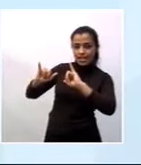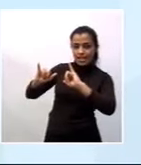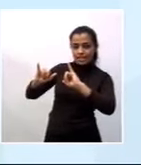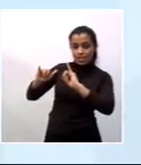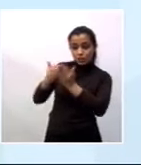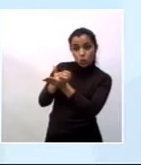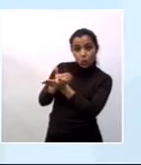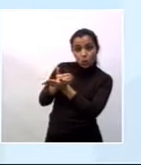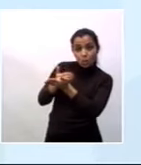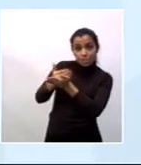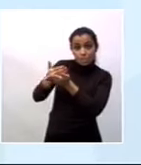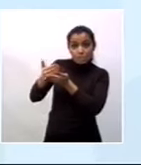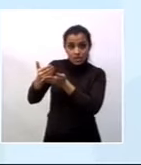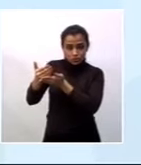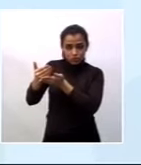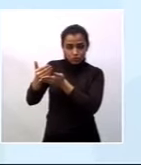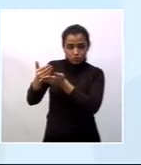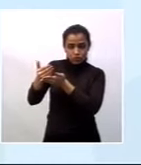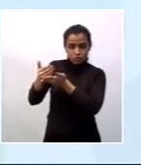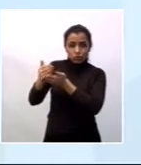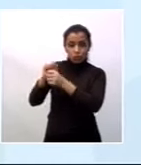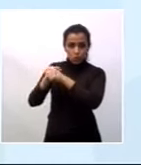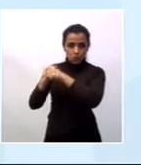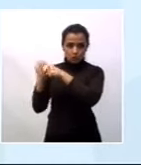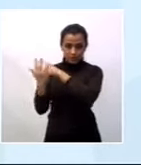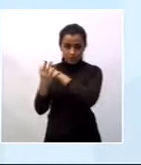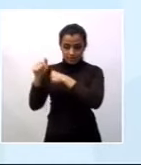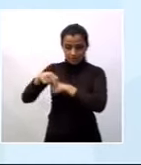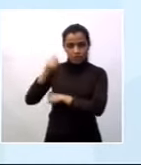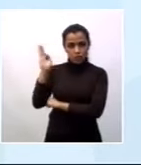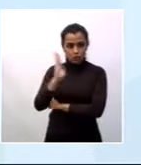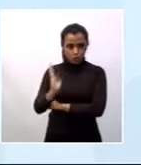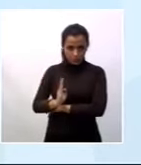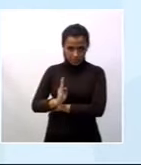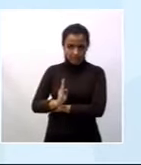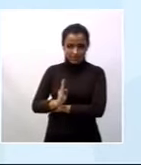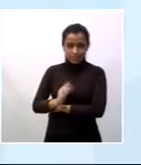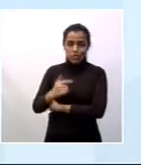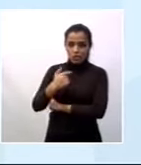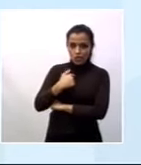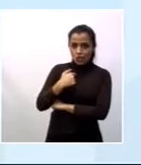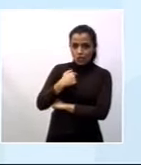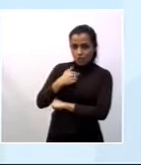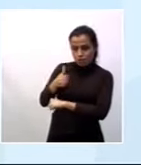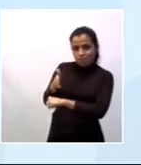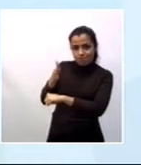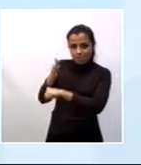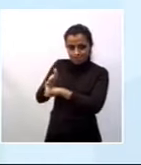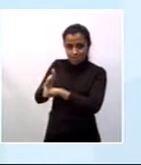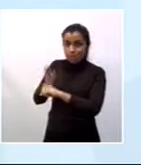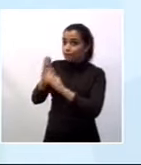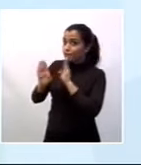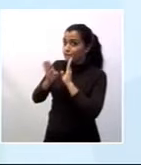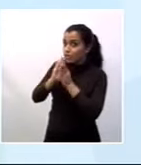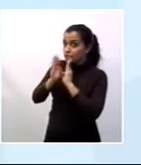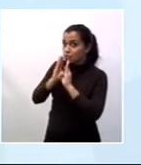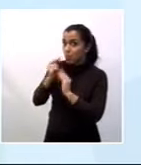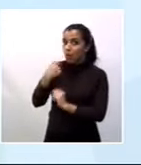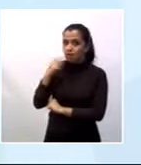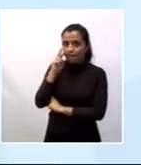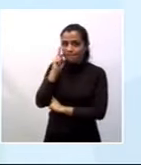no começo do coronavírus aqui no brasil né eu tive acesso a são notícia pelo facebook